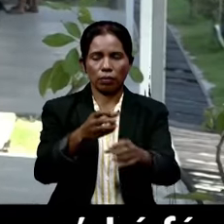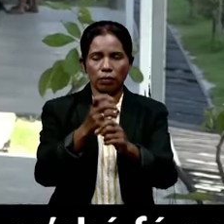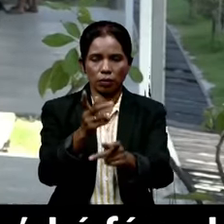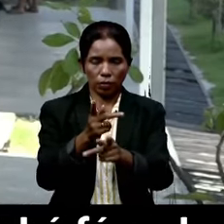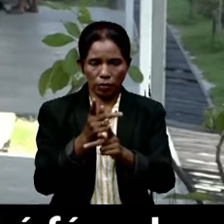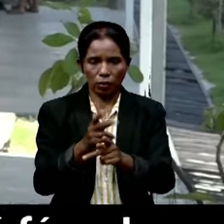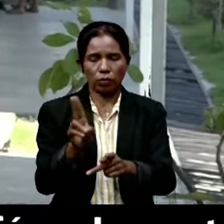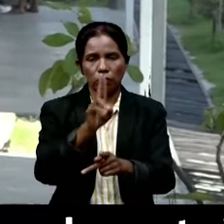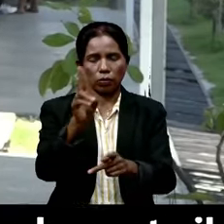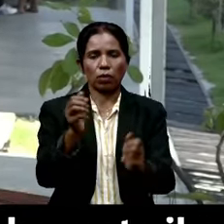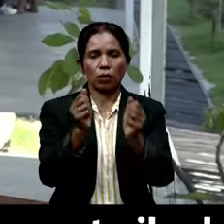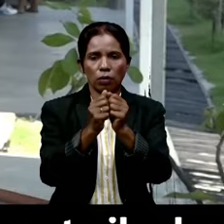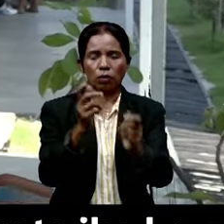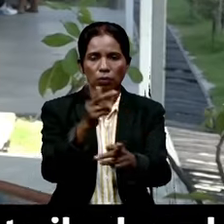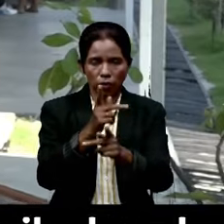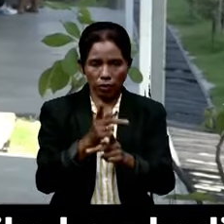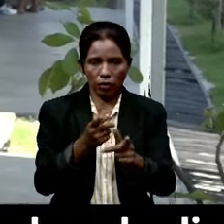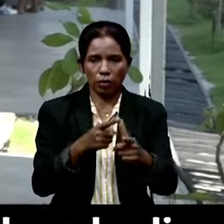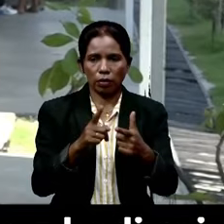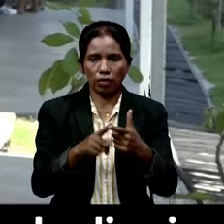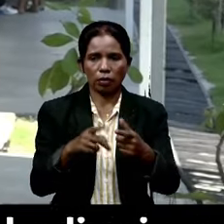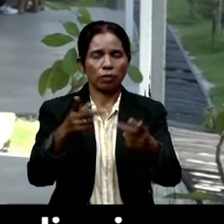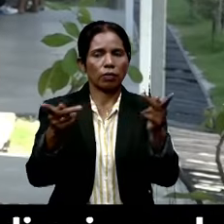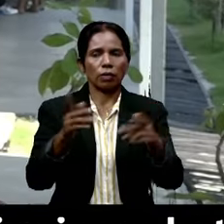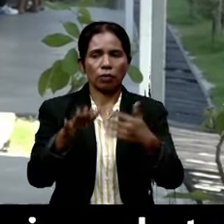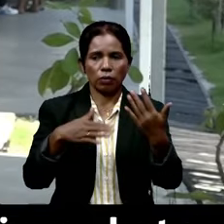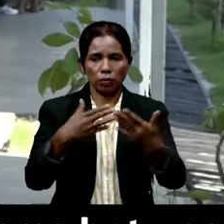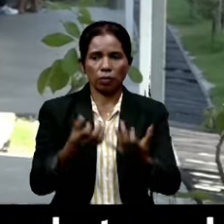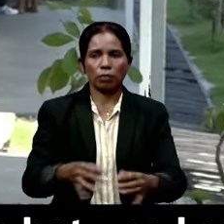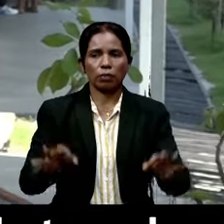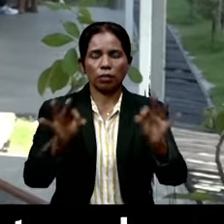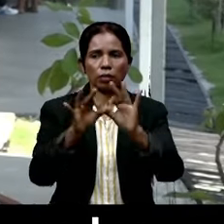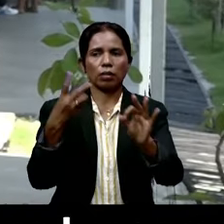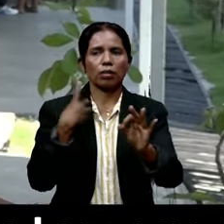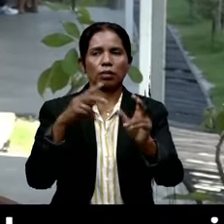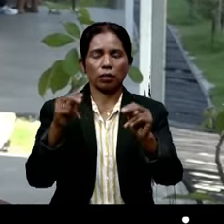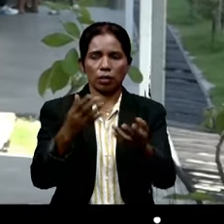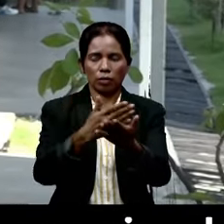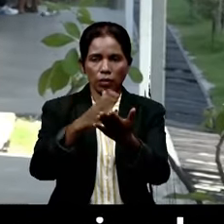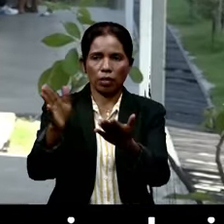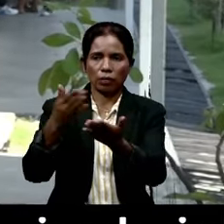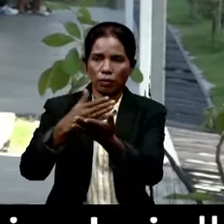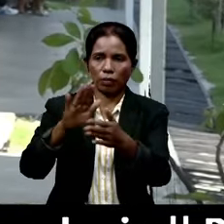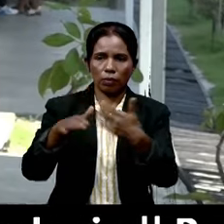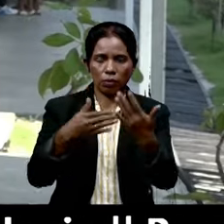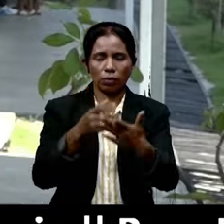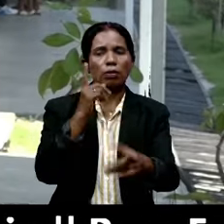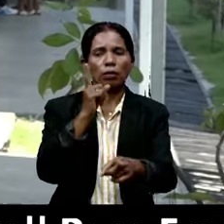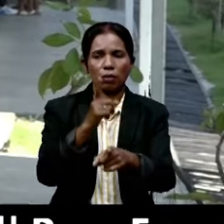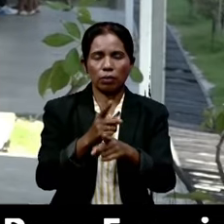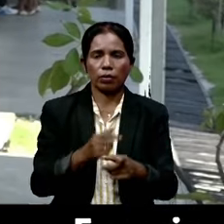gerir o cuidado. A área rototo é importante, ele tem que fazer a área rototo. Claro que